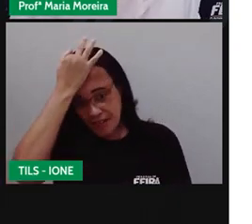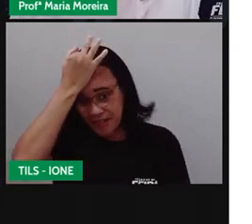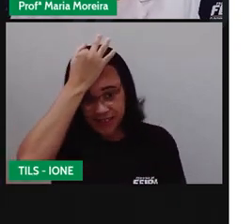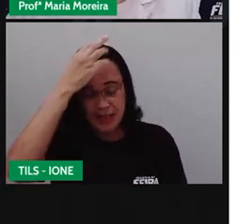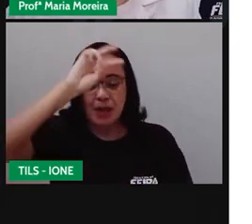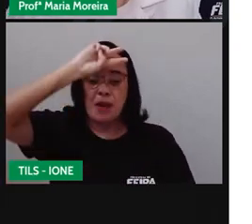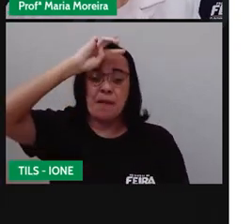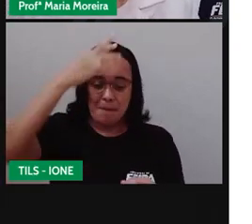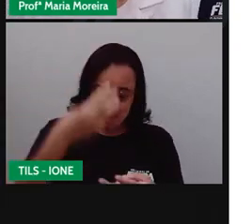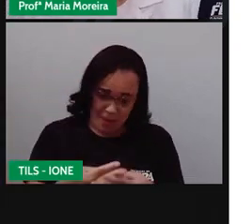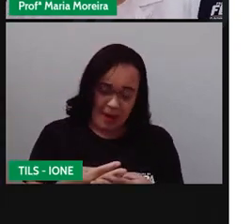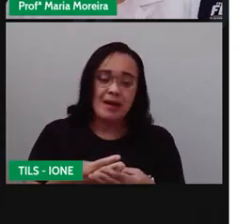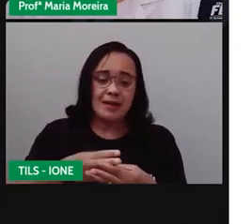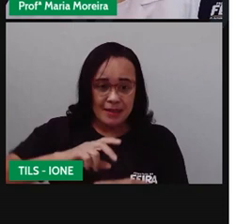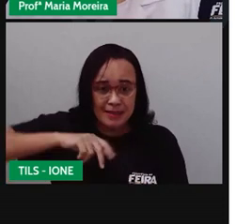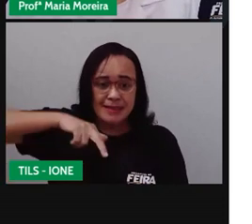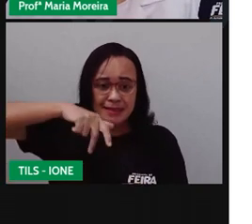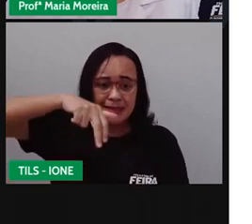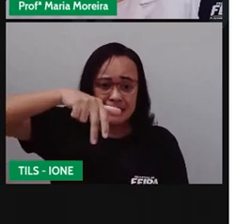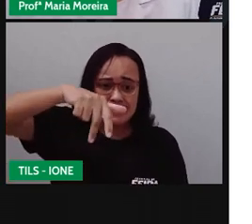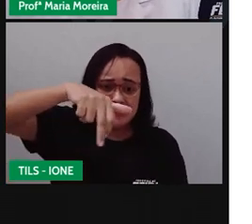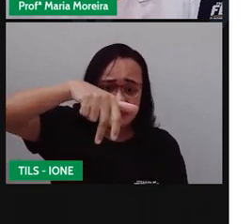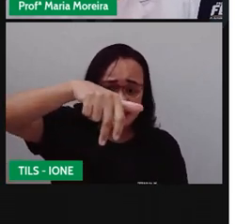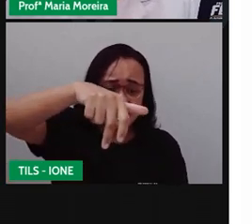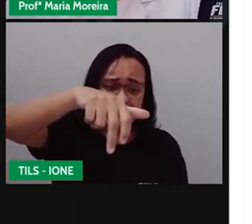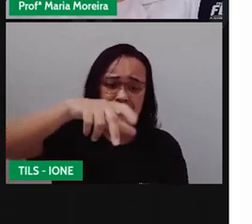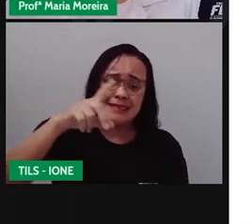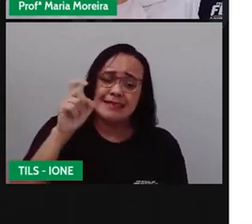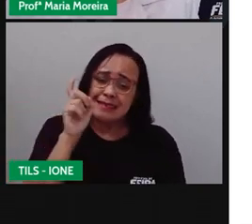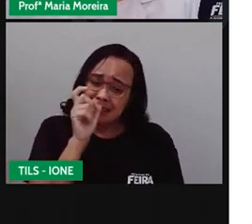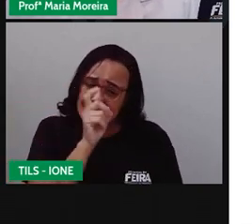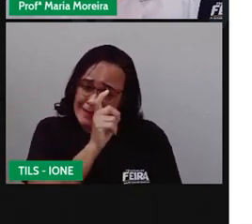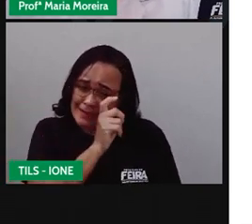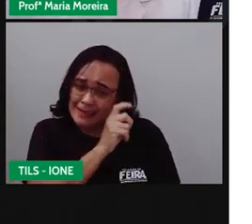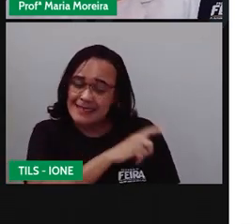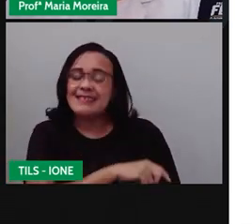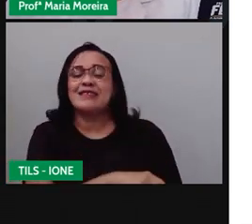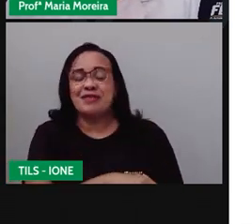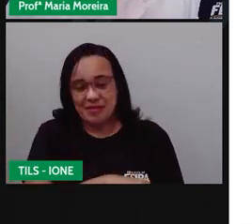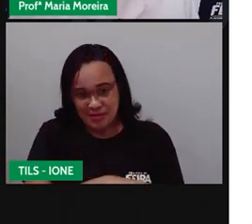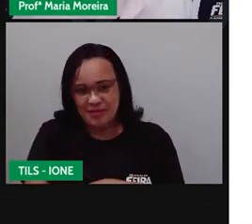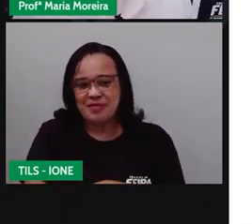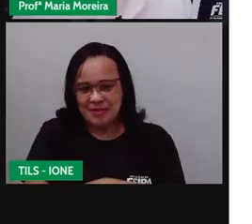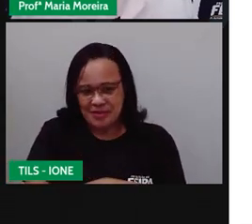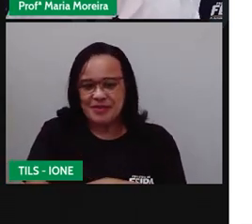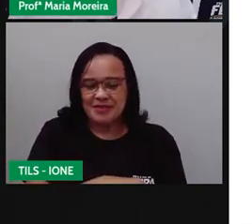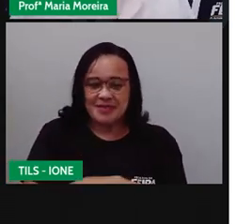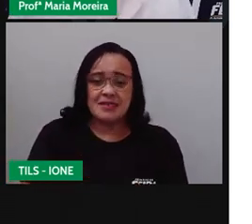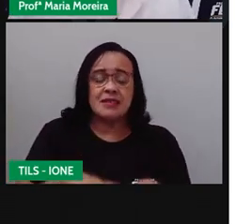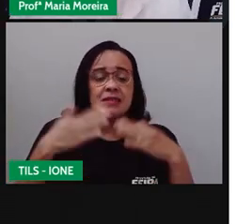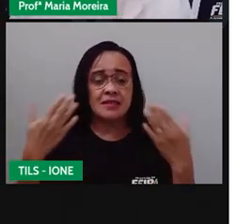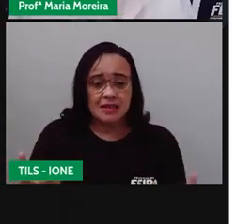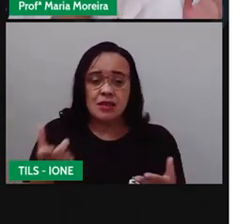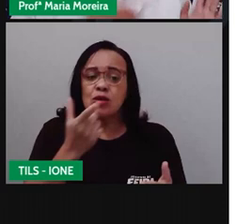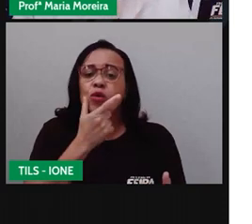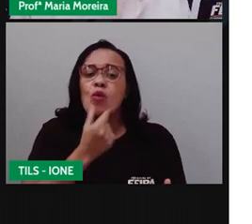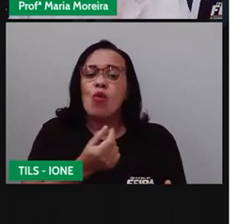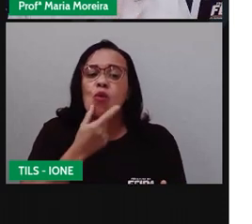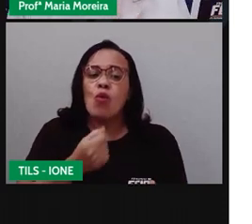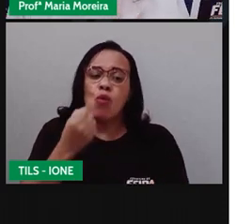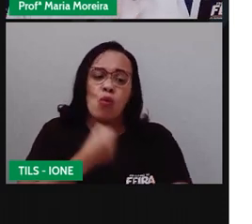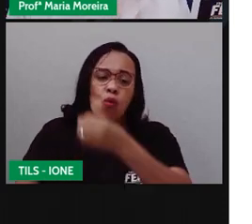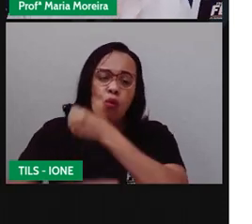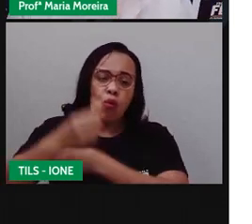quente, você tendo que caminhar descalço. Bem complicado, não é? Pois é, o homem das cavernas, o homem